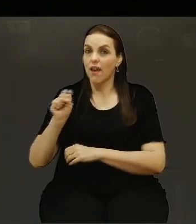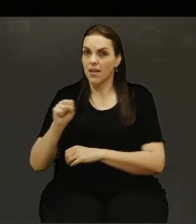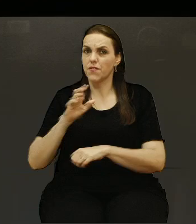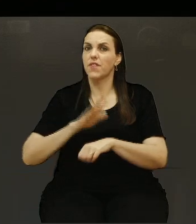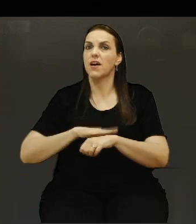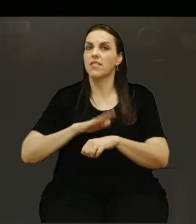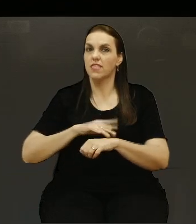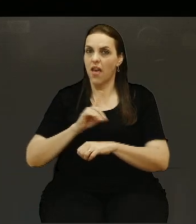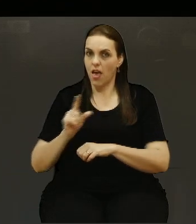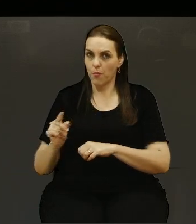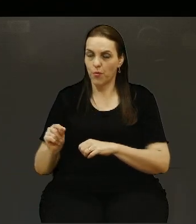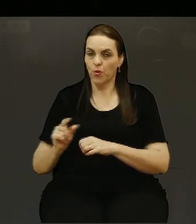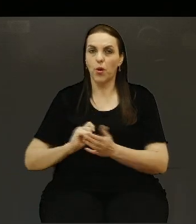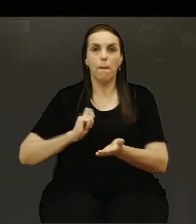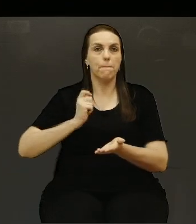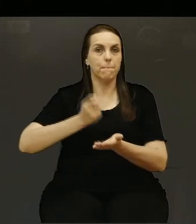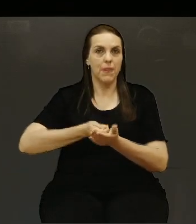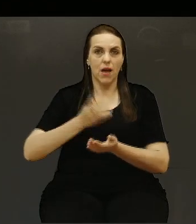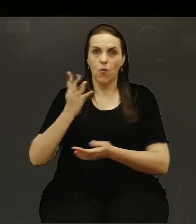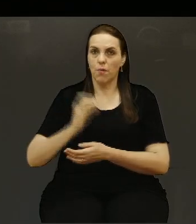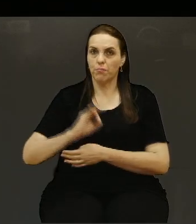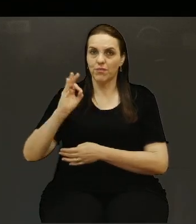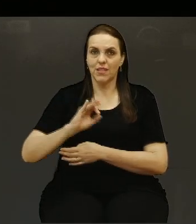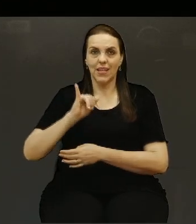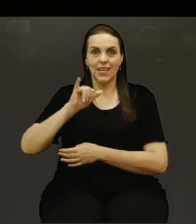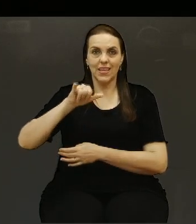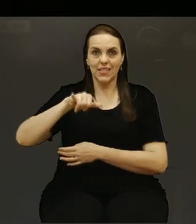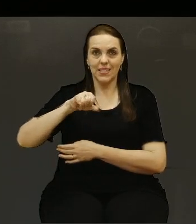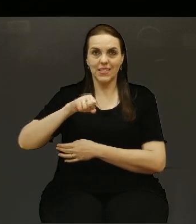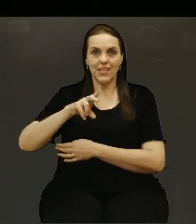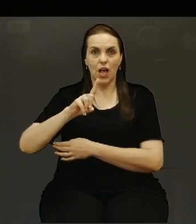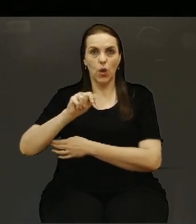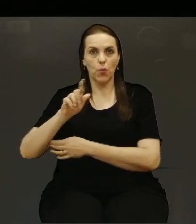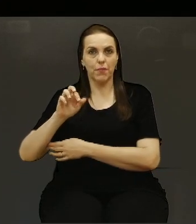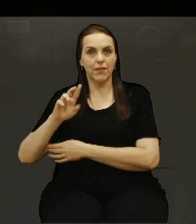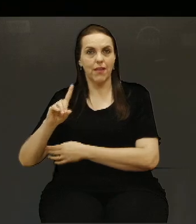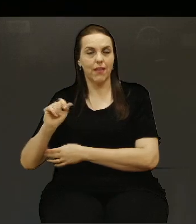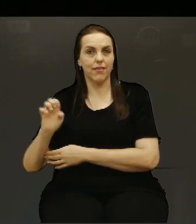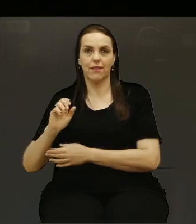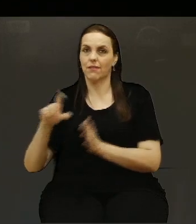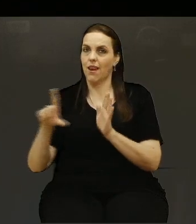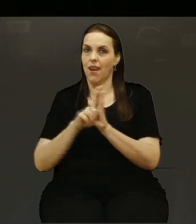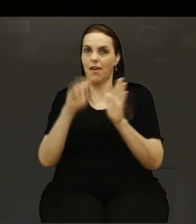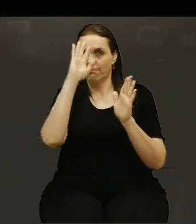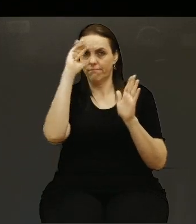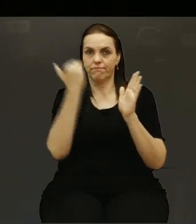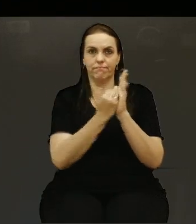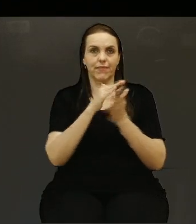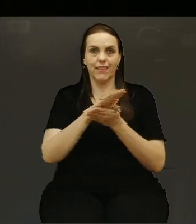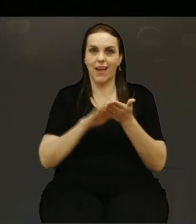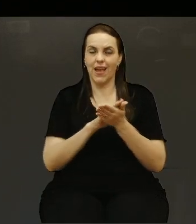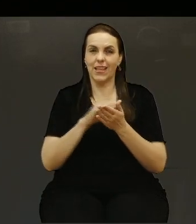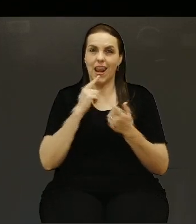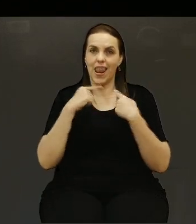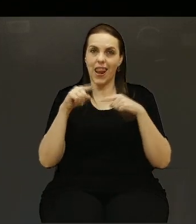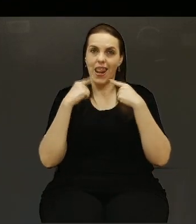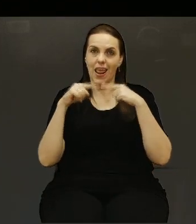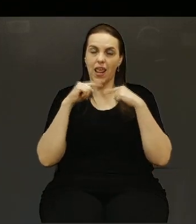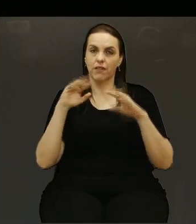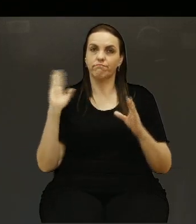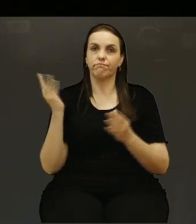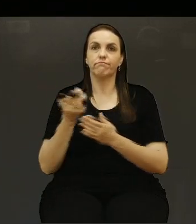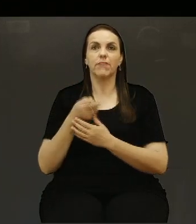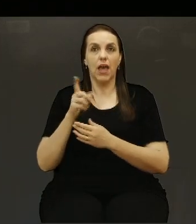têm a insalubridade paga como na previsão legal e são diversas reclamatórias movidas. E há uma possibilidade